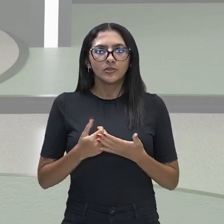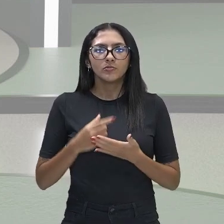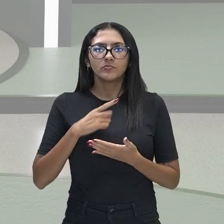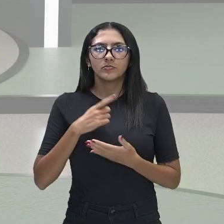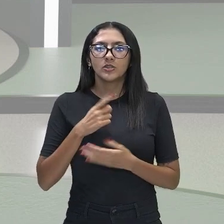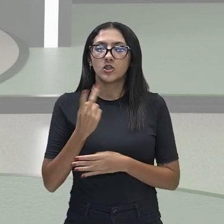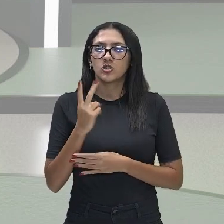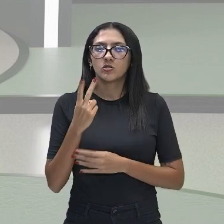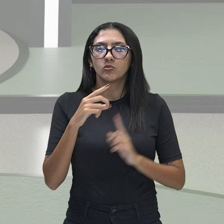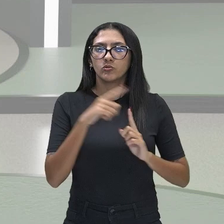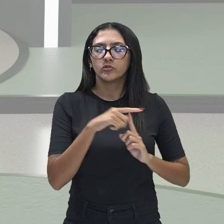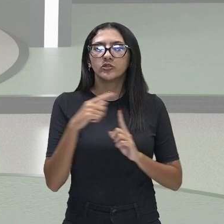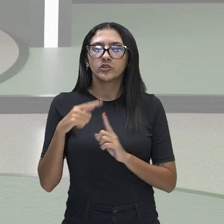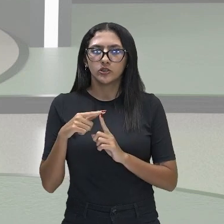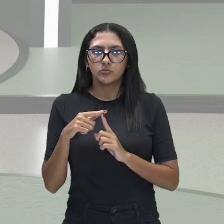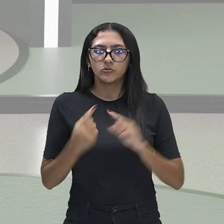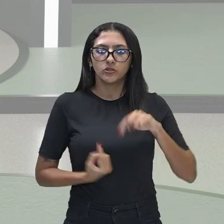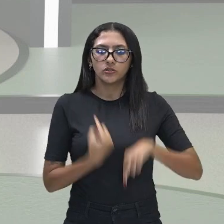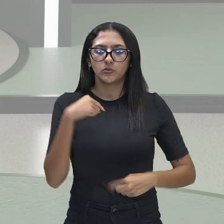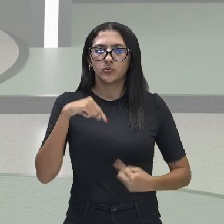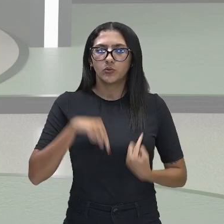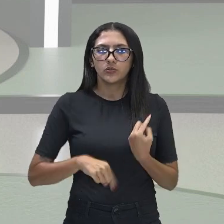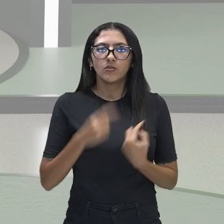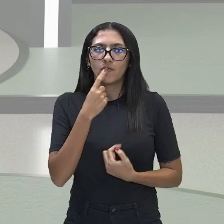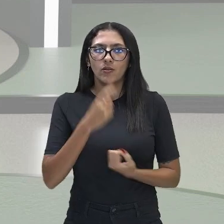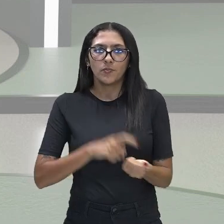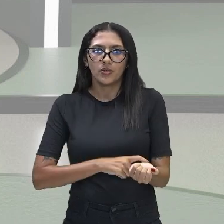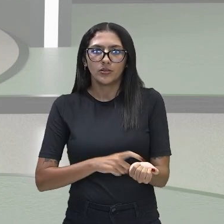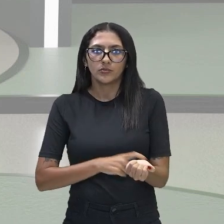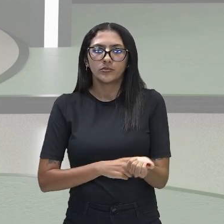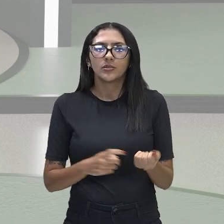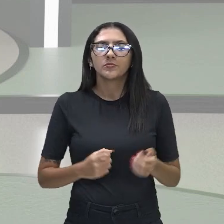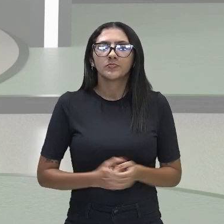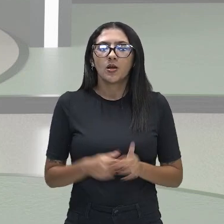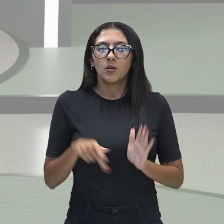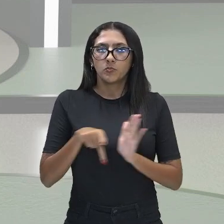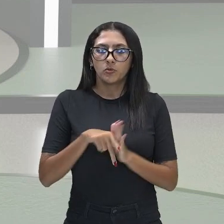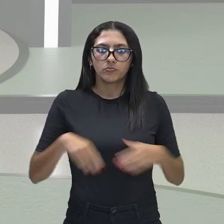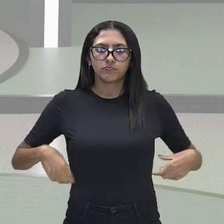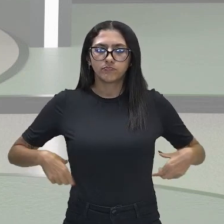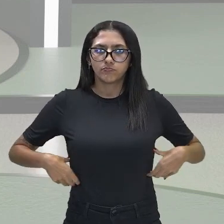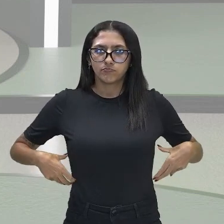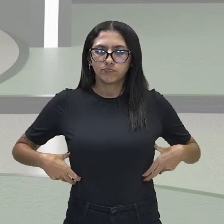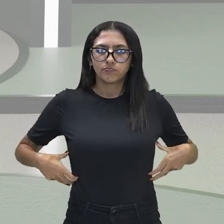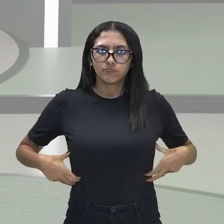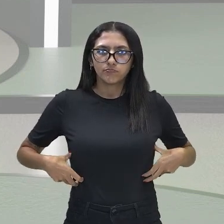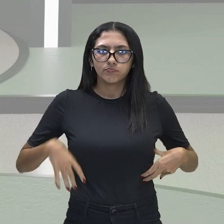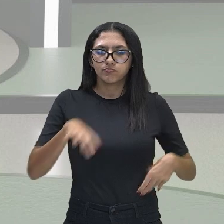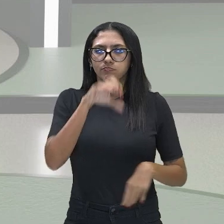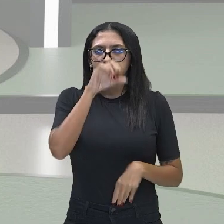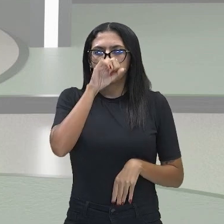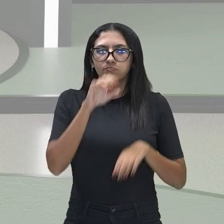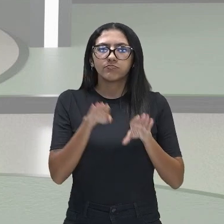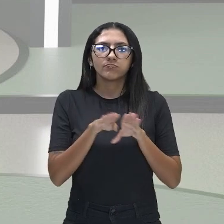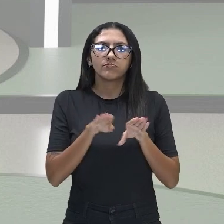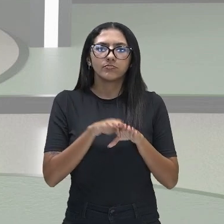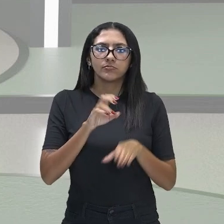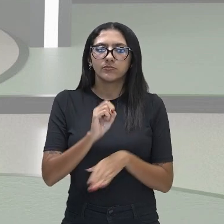tipos de circulação sanguínea. A circulação pulmonar e a